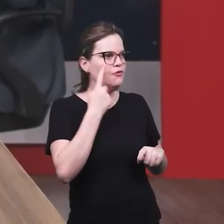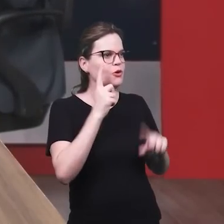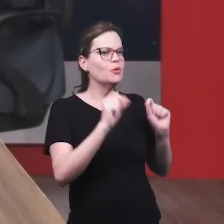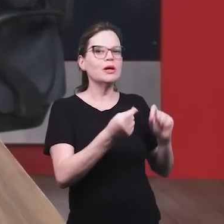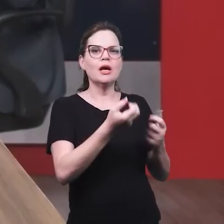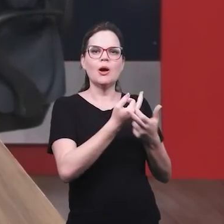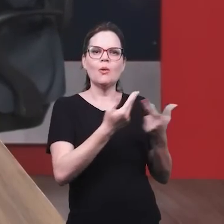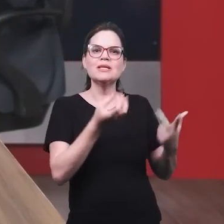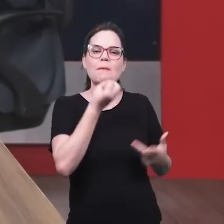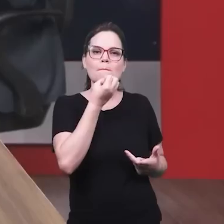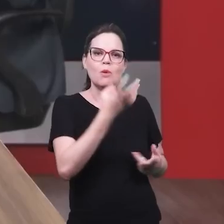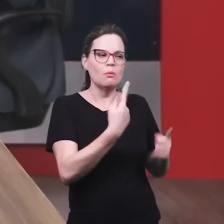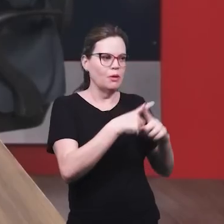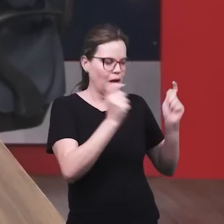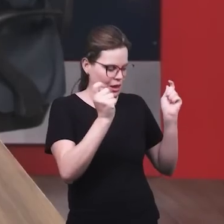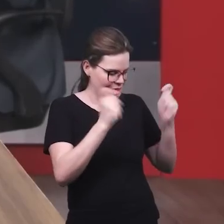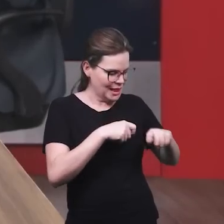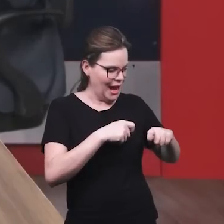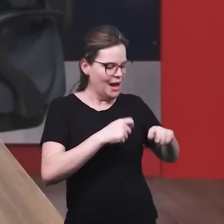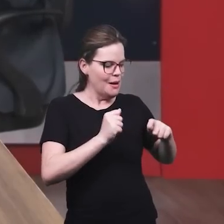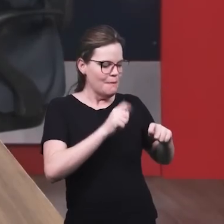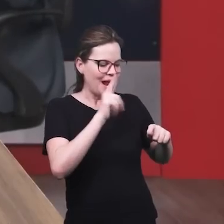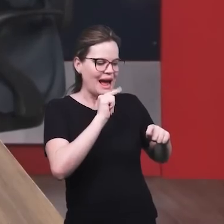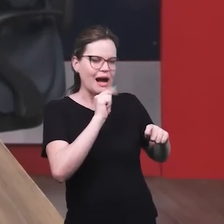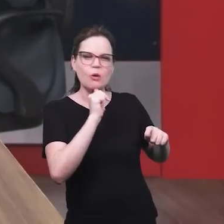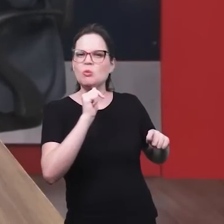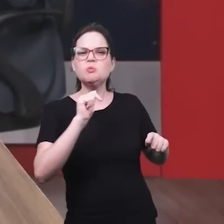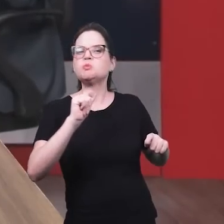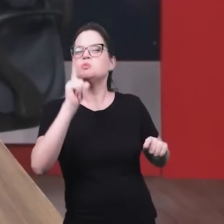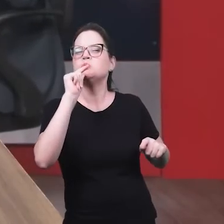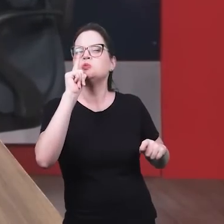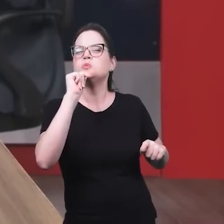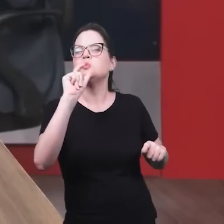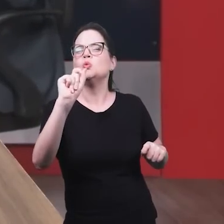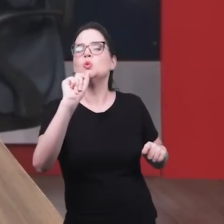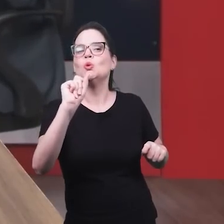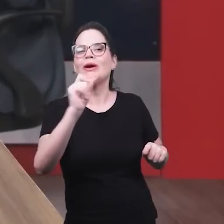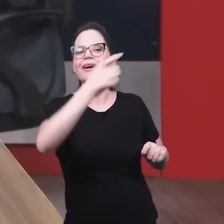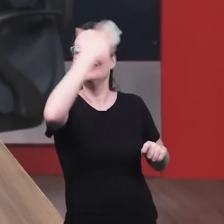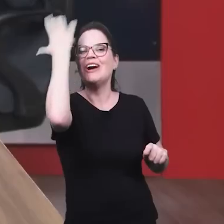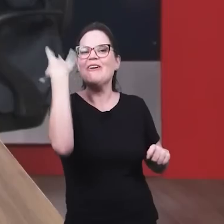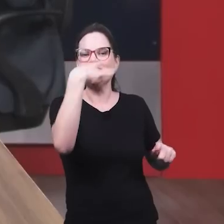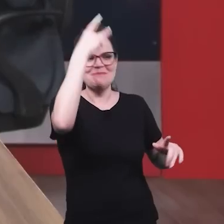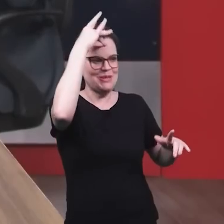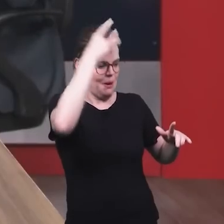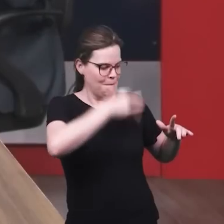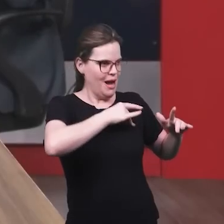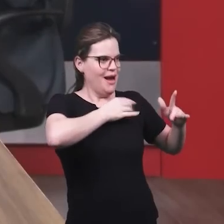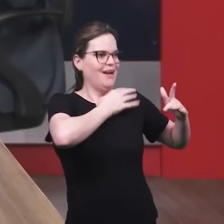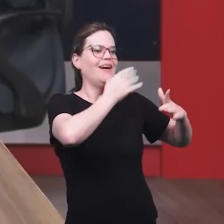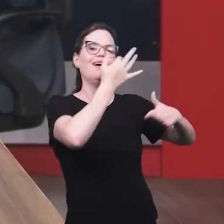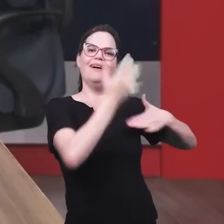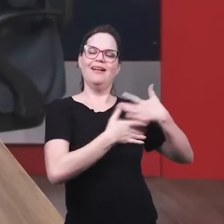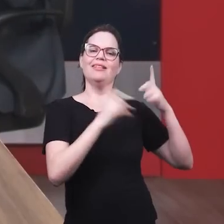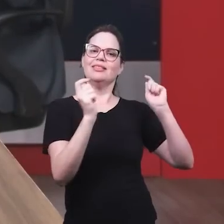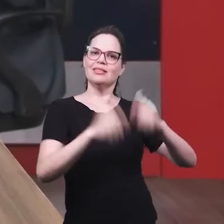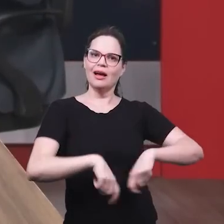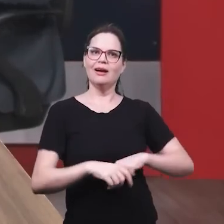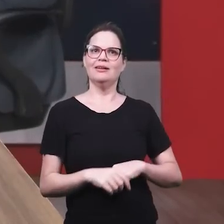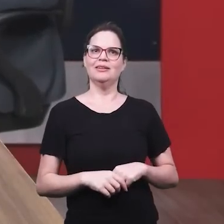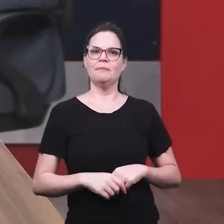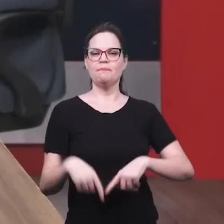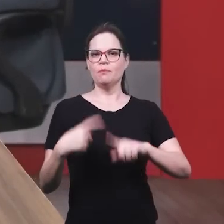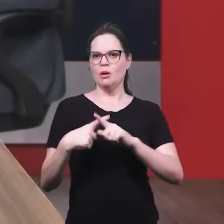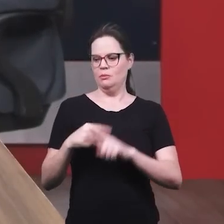água. Isso é o profético. E o interessante é que as talhas estavam vazias, né?